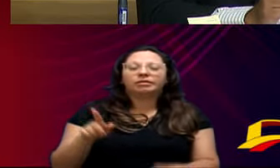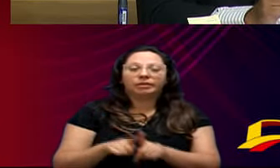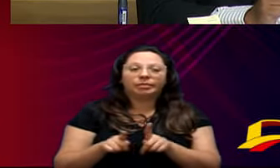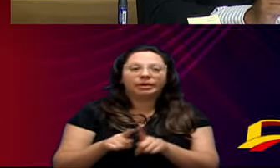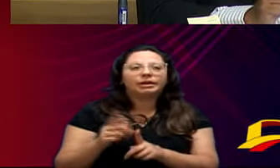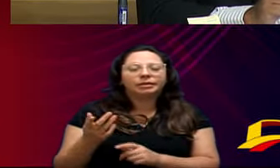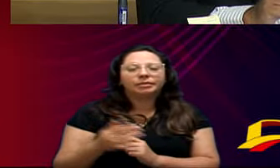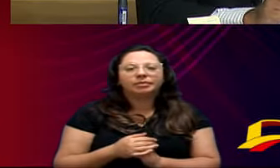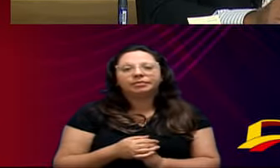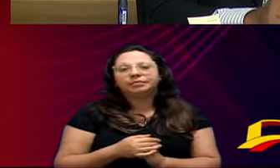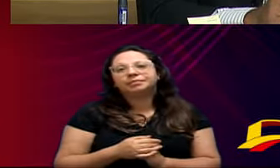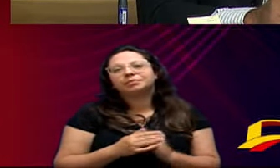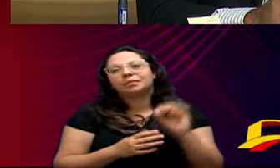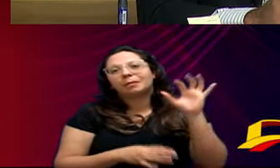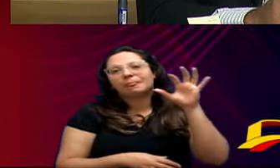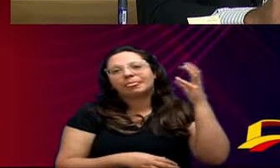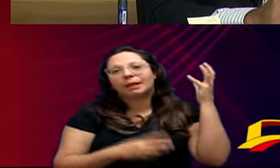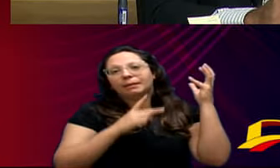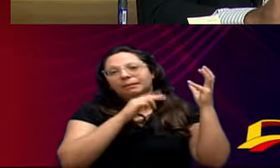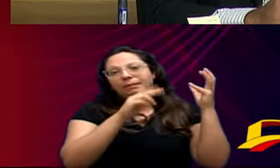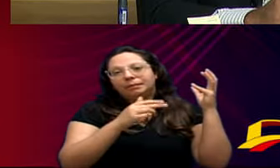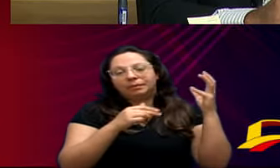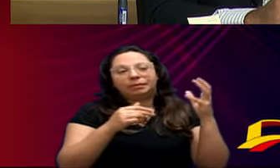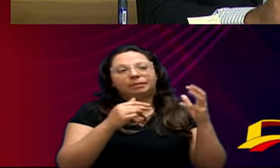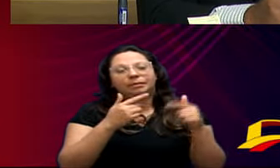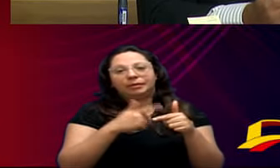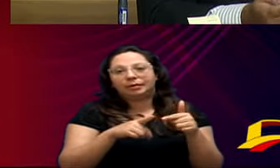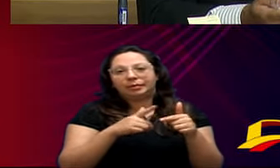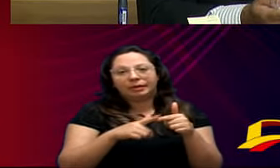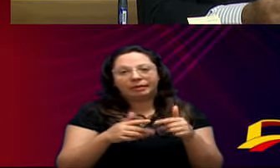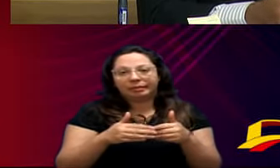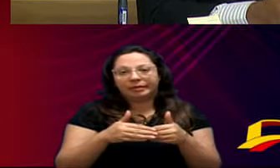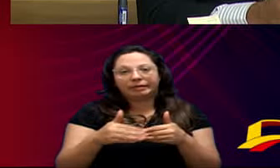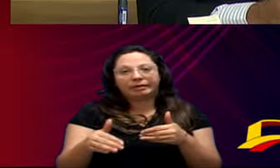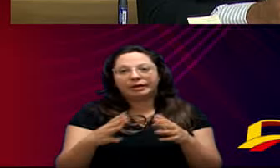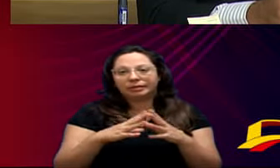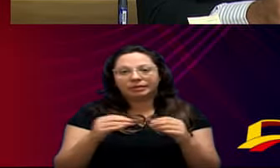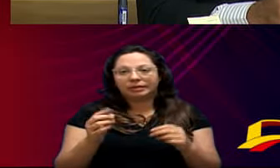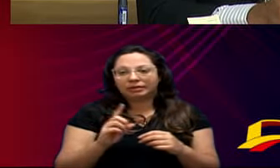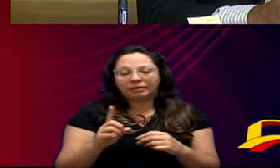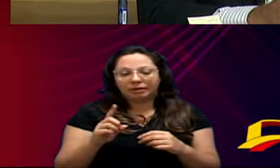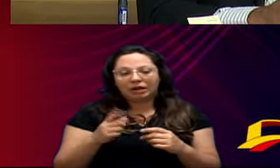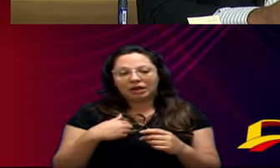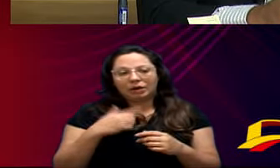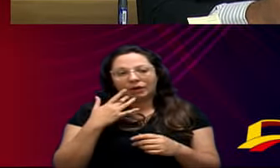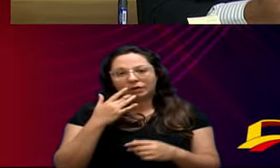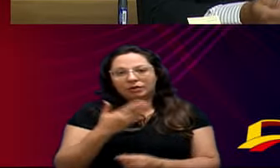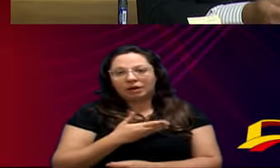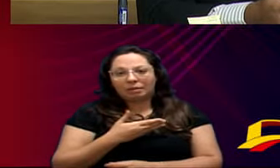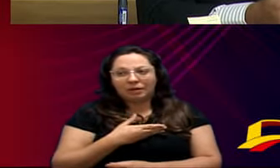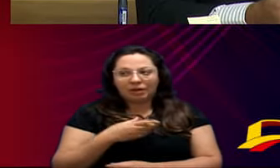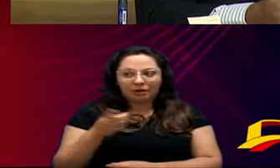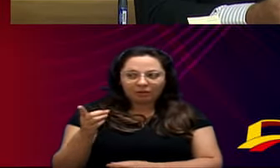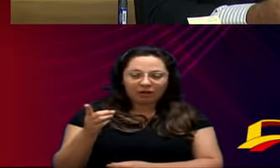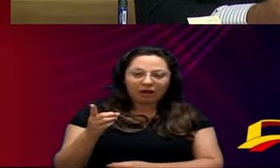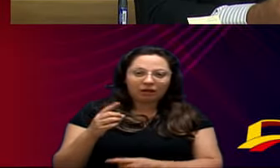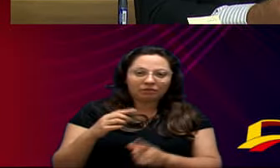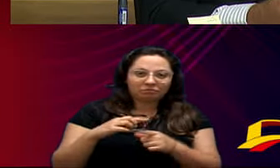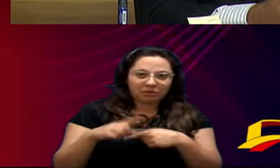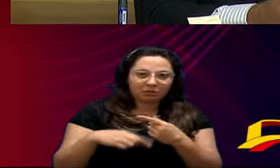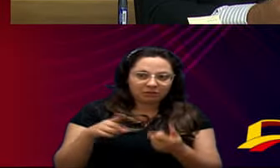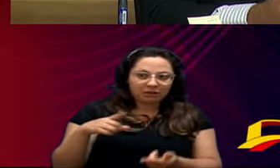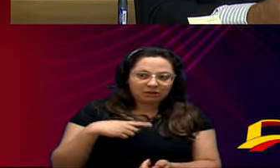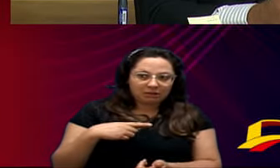e esse problema das podas então a gente não vai resolver tão cedo né Aí precisa o colega Darwin vai ele tem um Com certeza